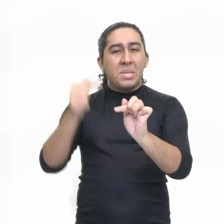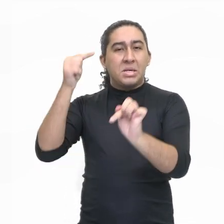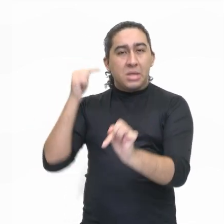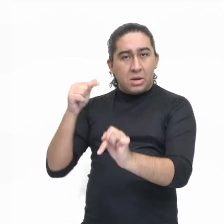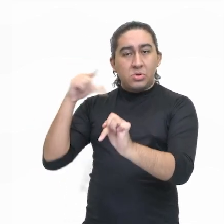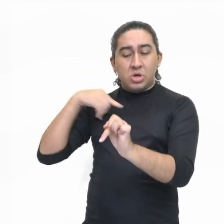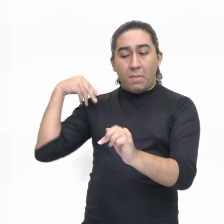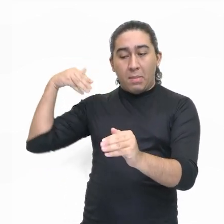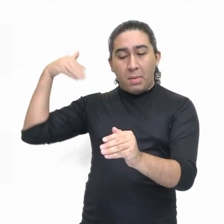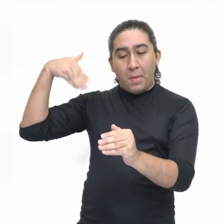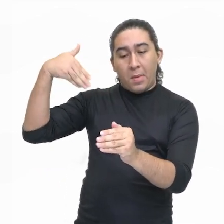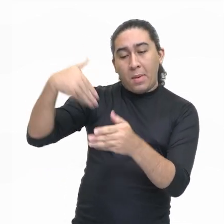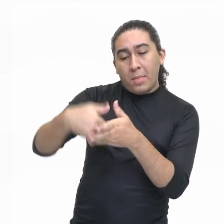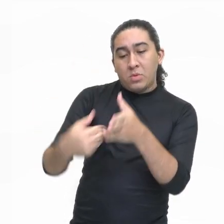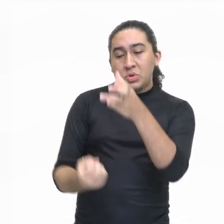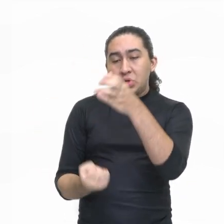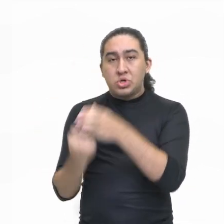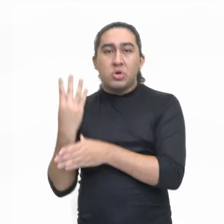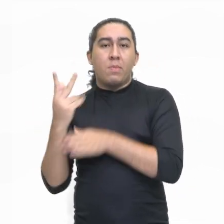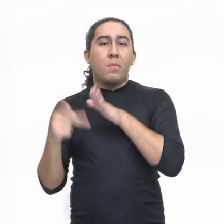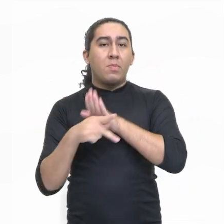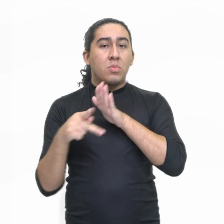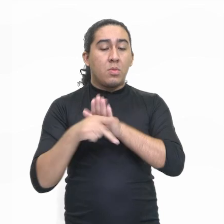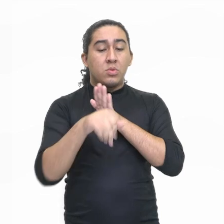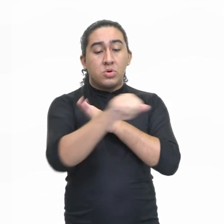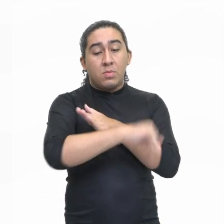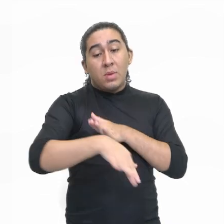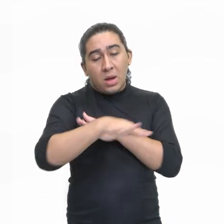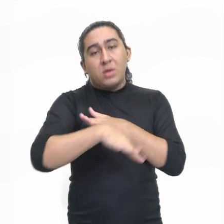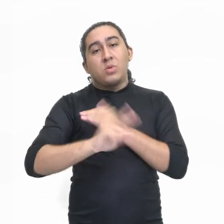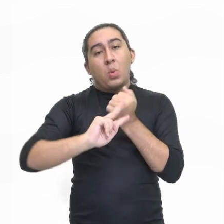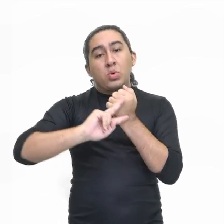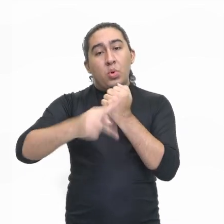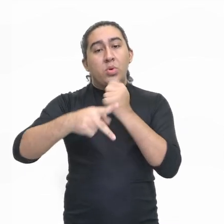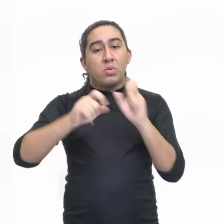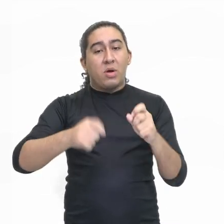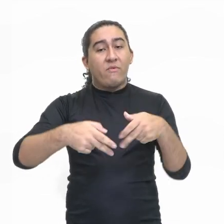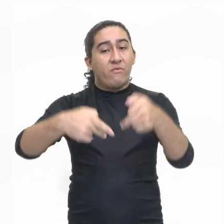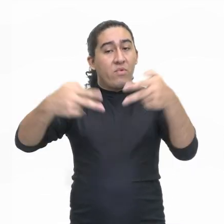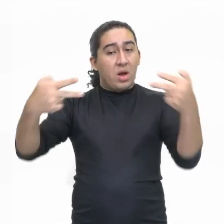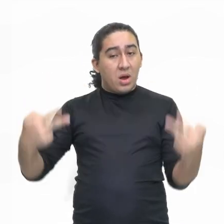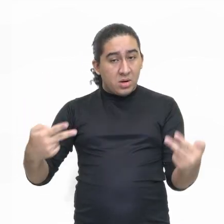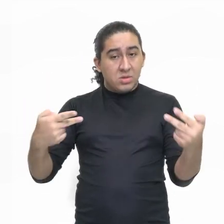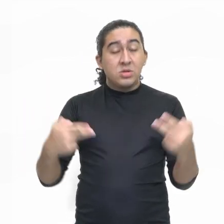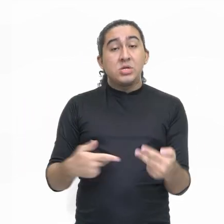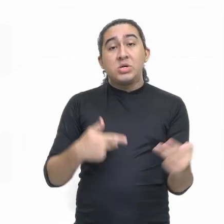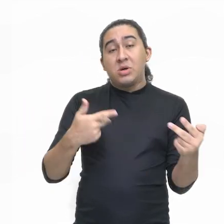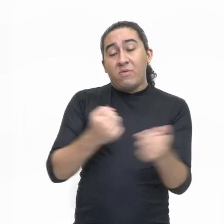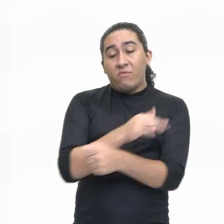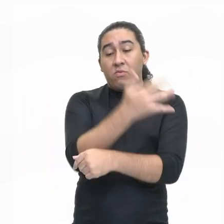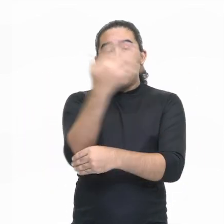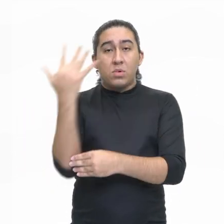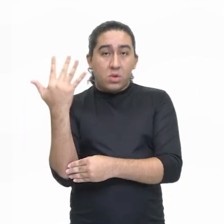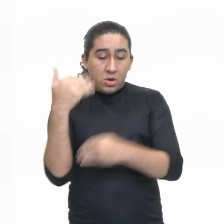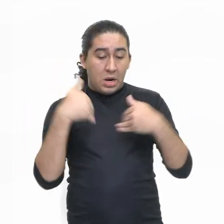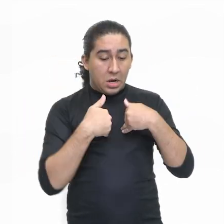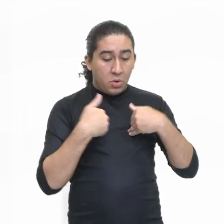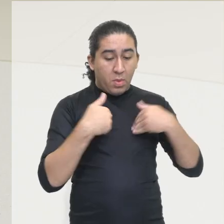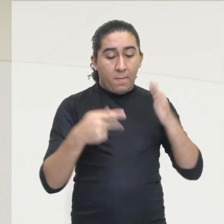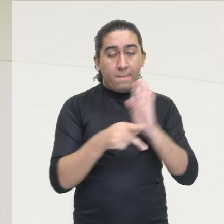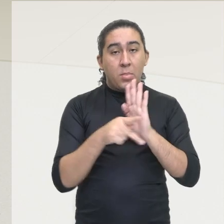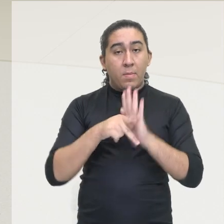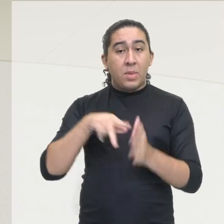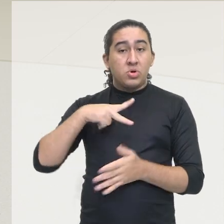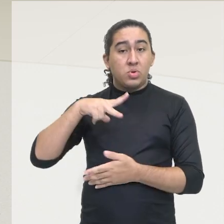mesmos processos de formação da paisagem, resultando em uma diversidade de flora e fauna